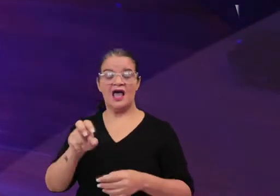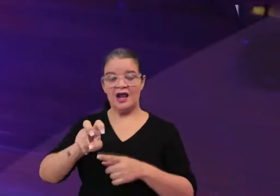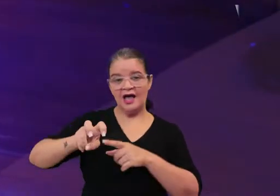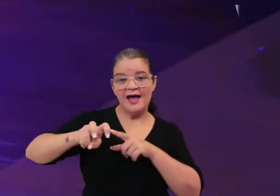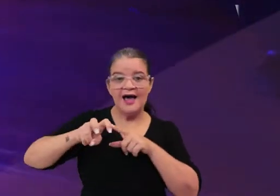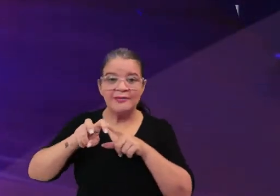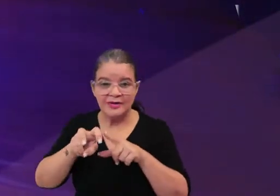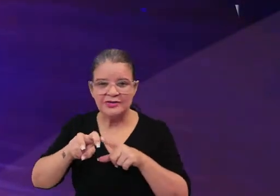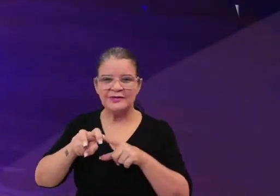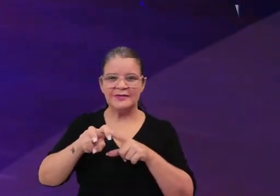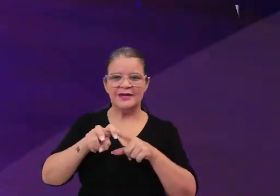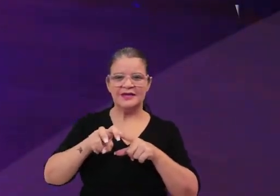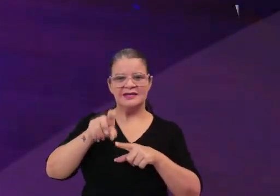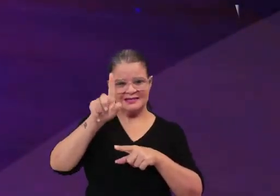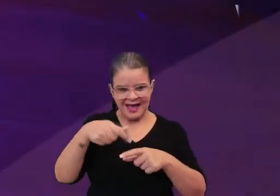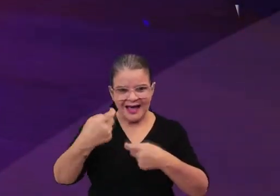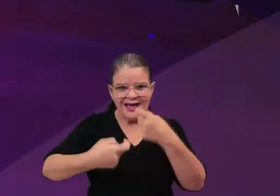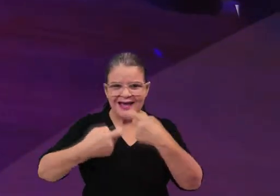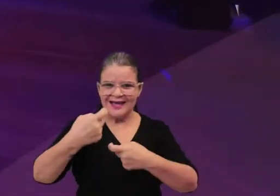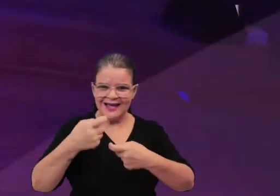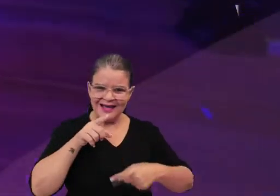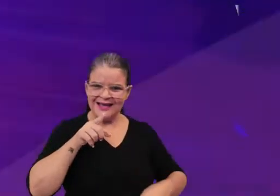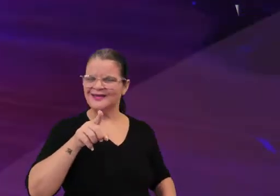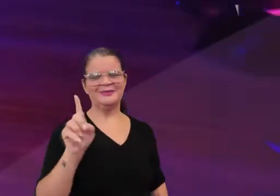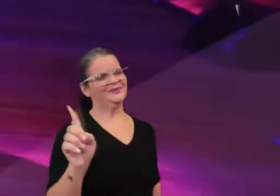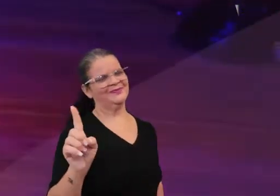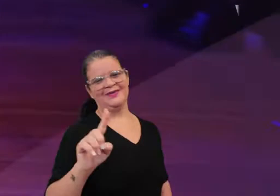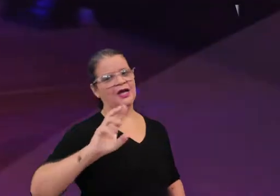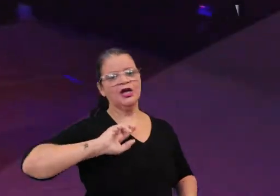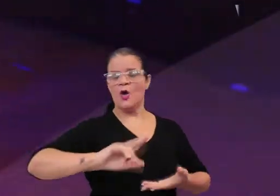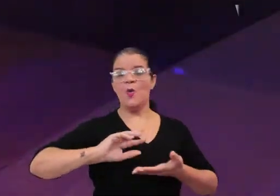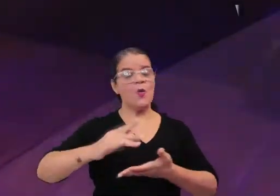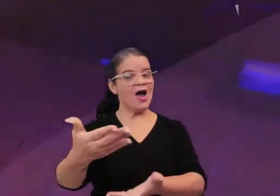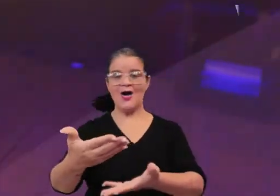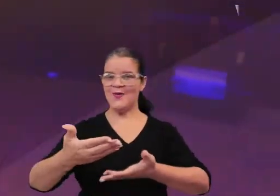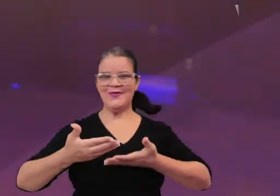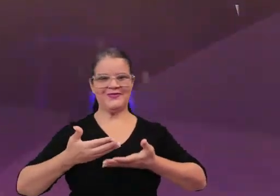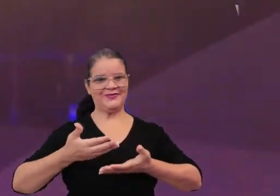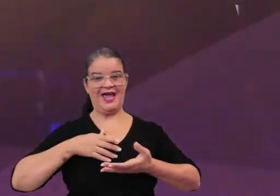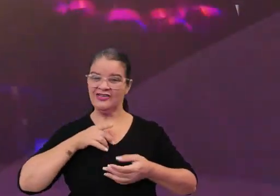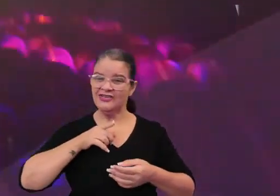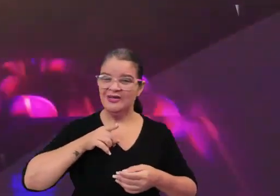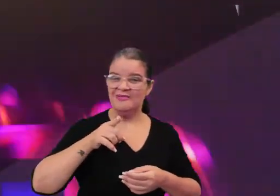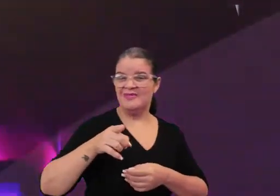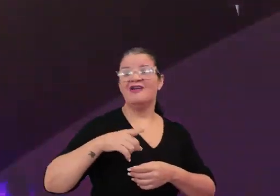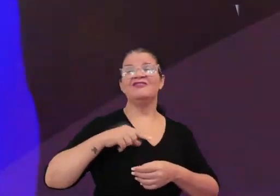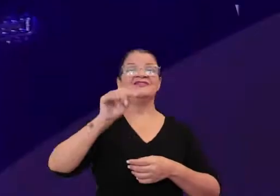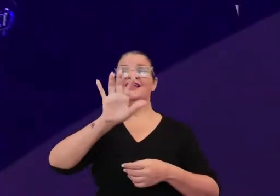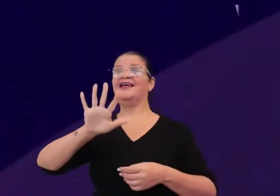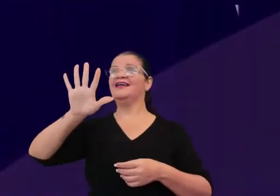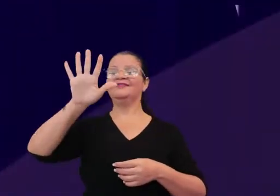Se ela abre as pernas, não é pra te dar. É um convite, para